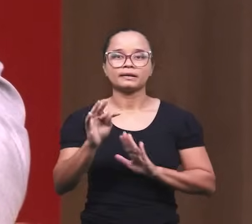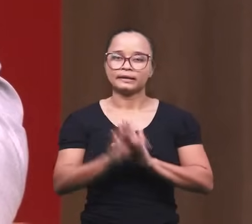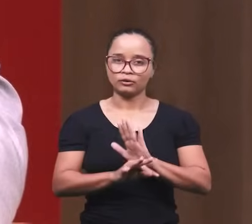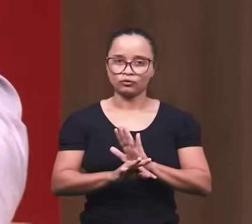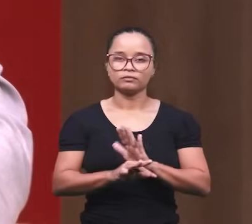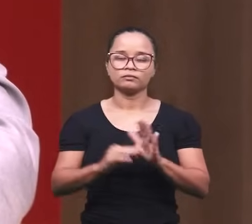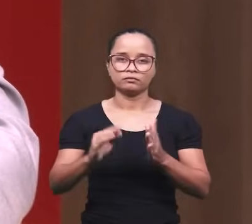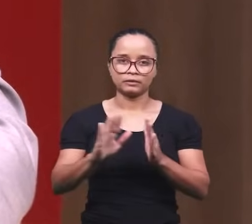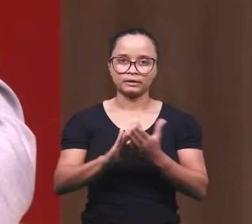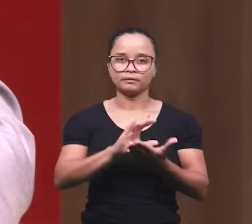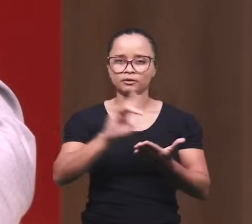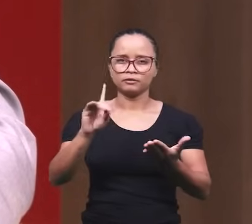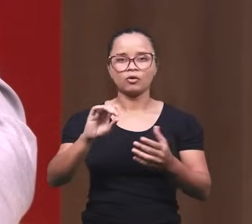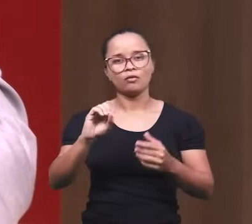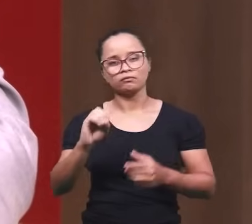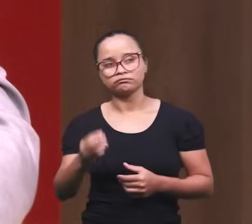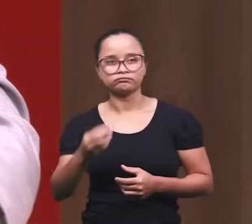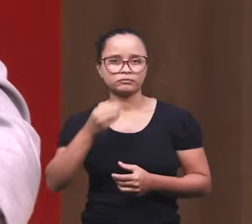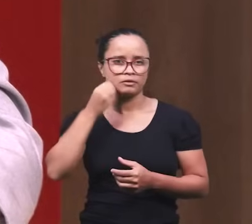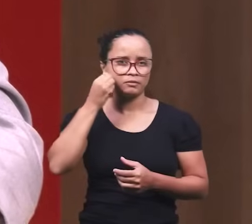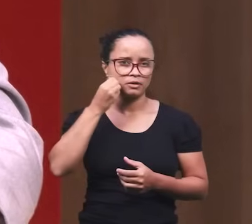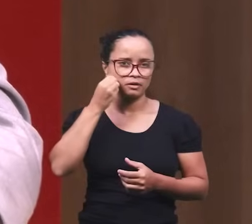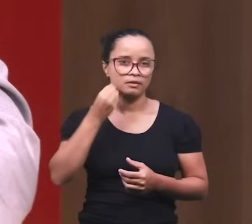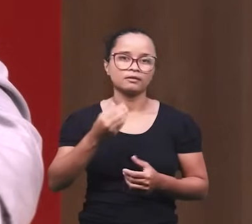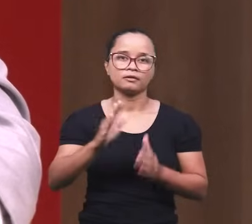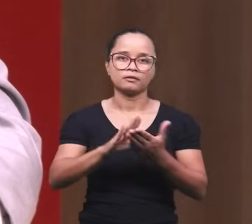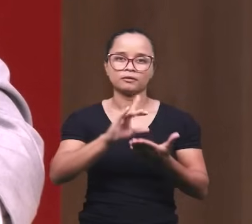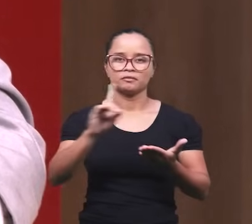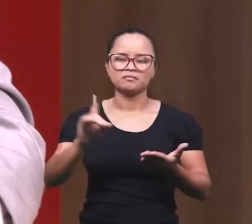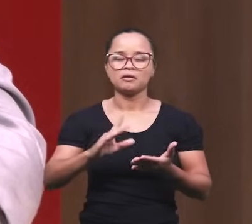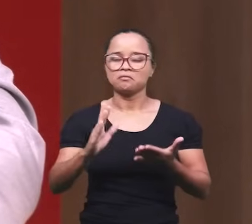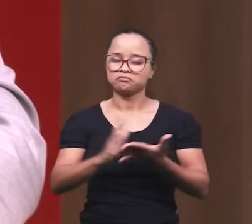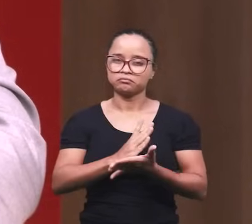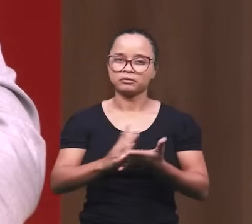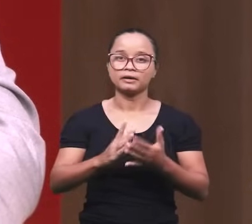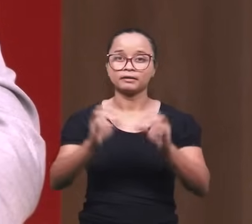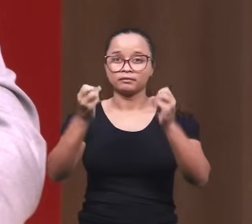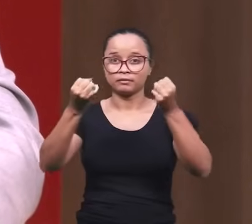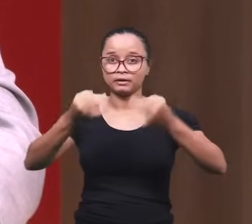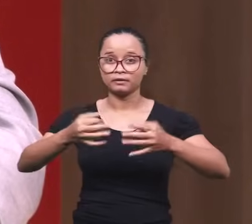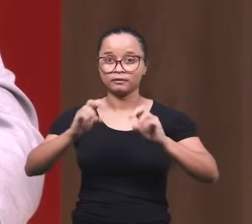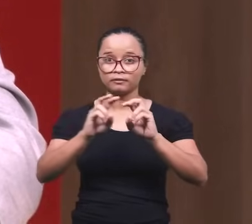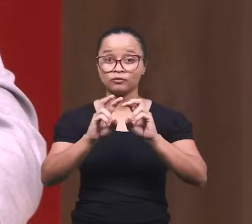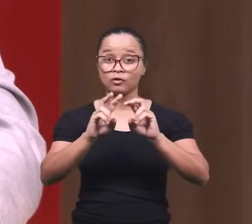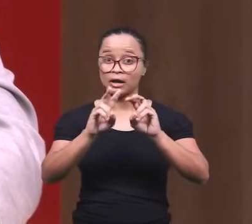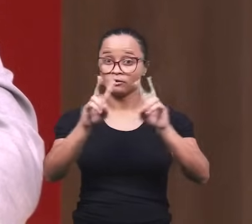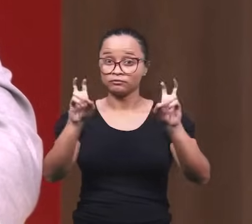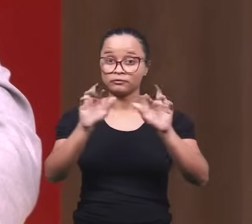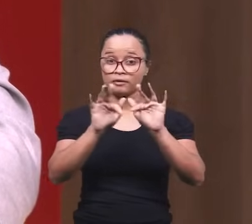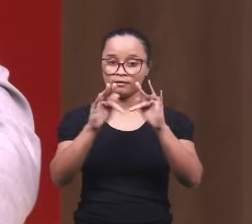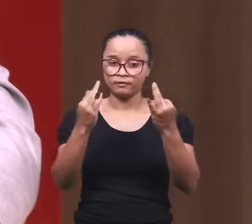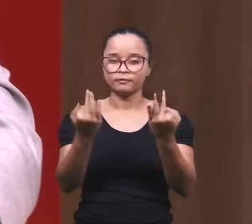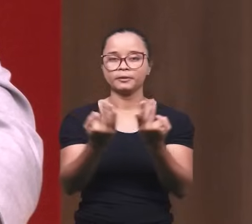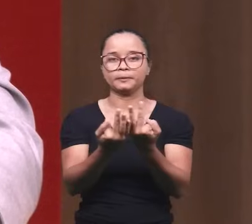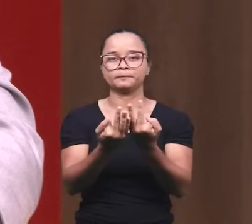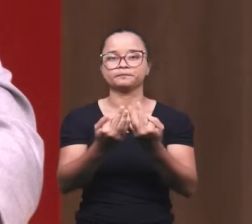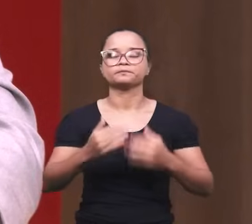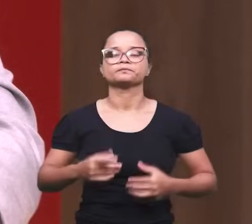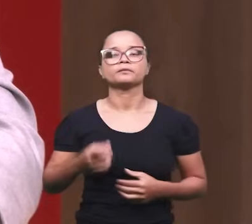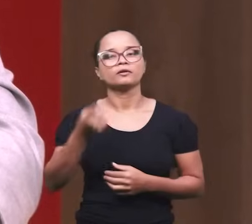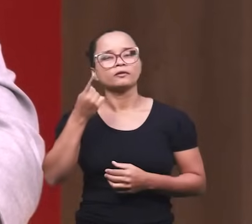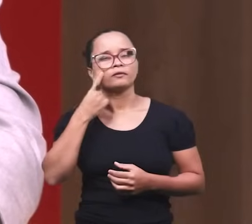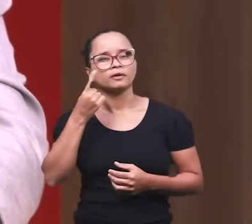eh eh textos bíblicos ou experiências bíblicas passagens bíblicas falando sobre família e nós vemos